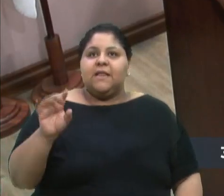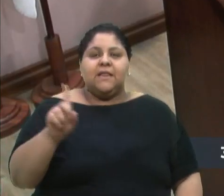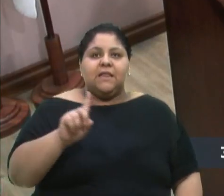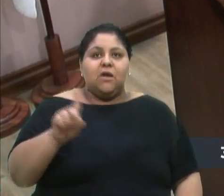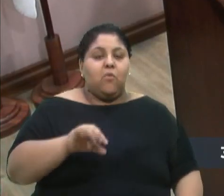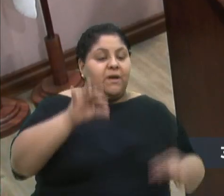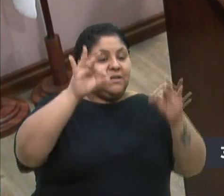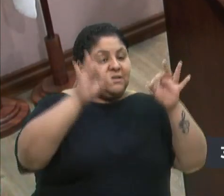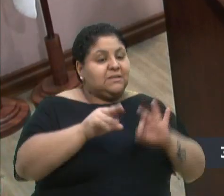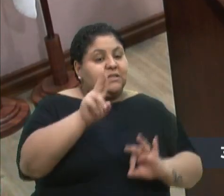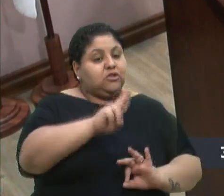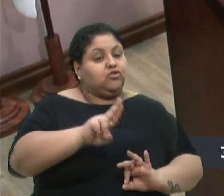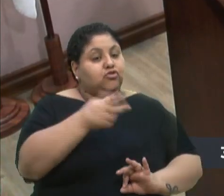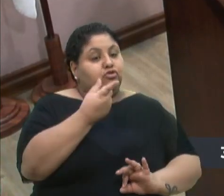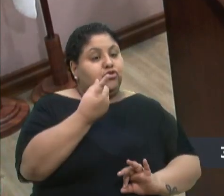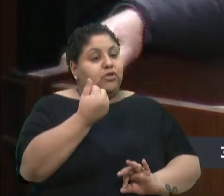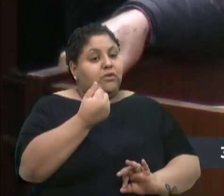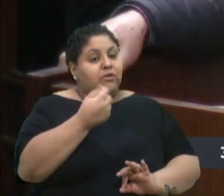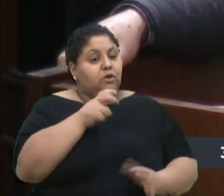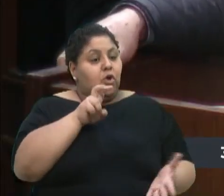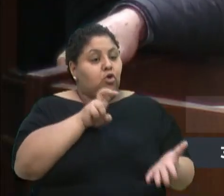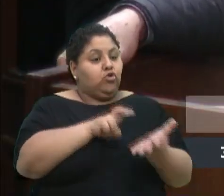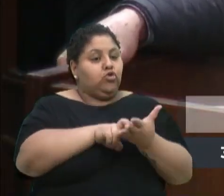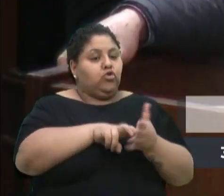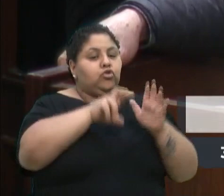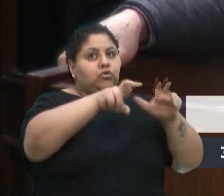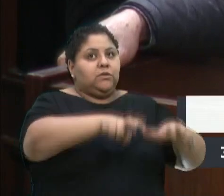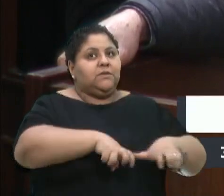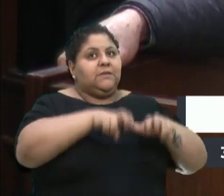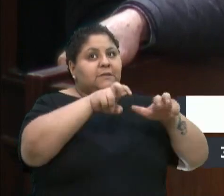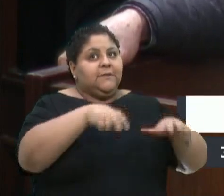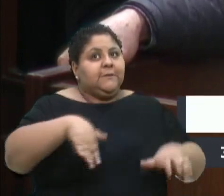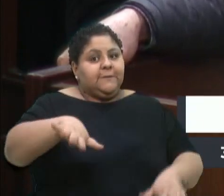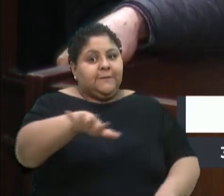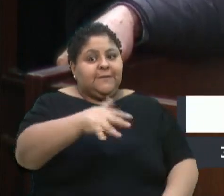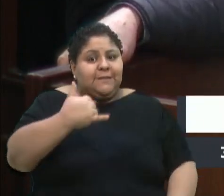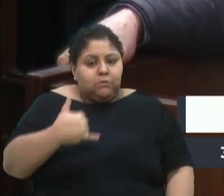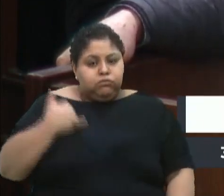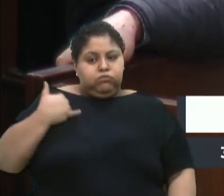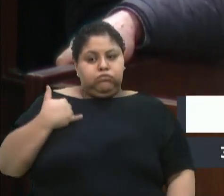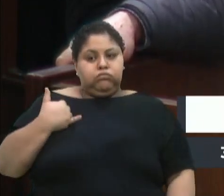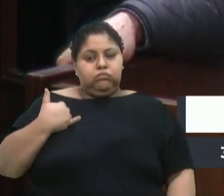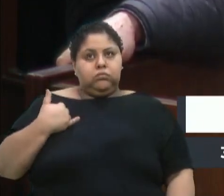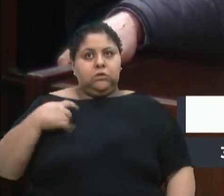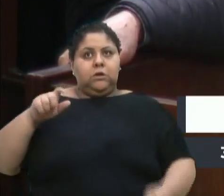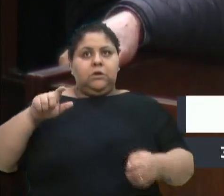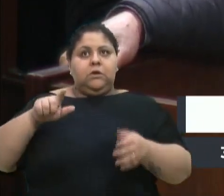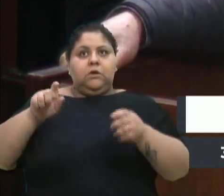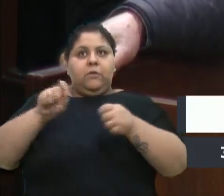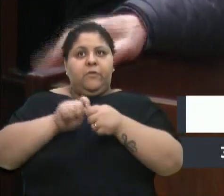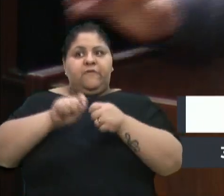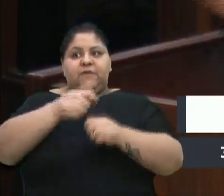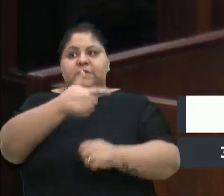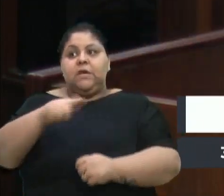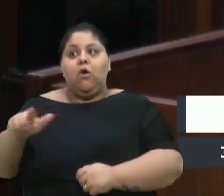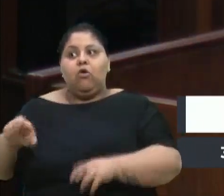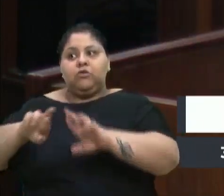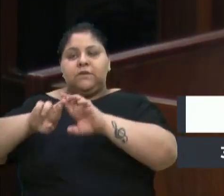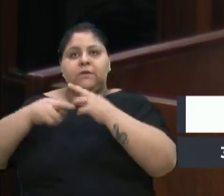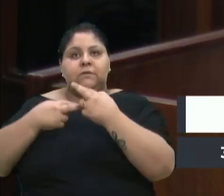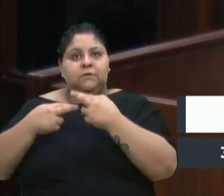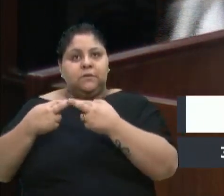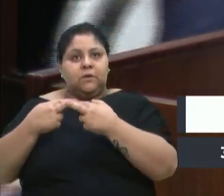o dinheiro do fundo dos agricultores, que tanto nos orgulha, para outra finalidade. Eu vou te dar um exemplo, Rafael. Eu tenho